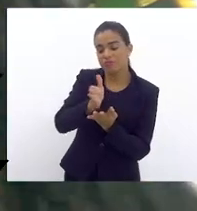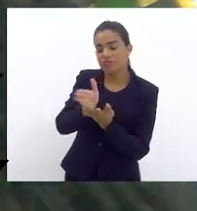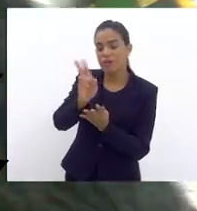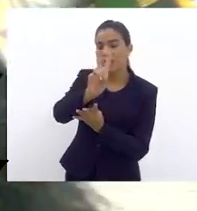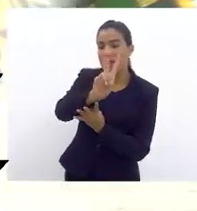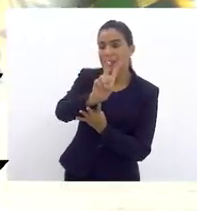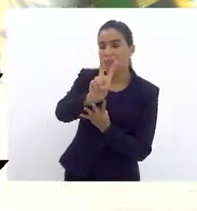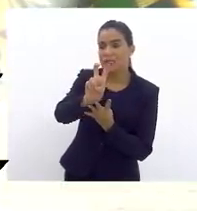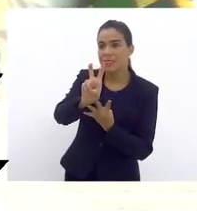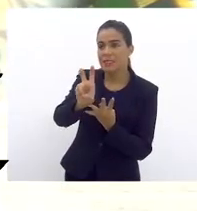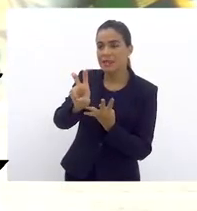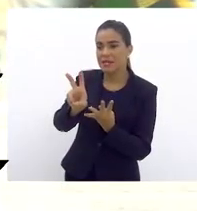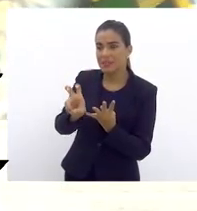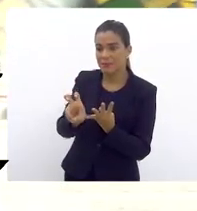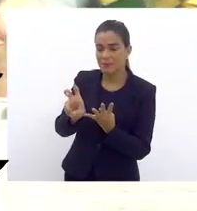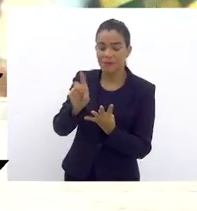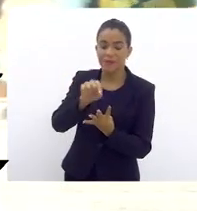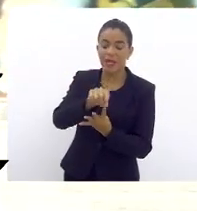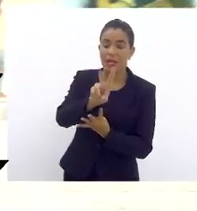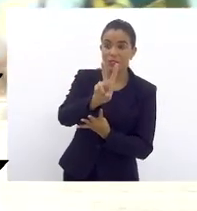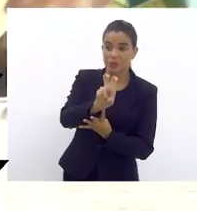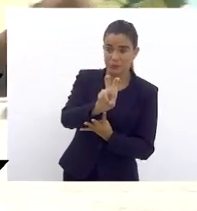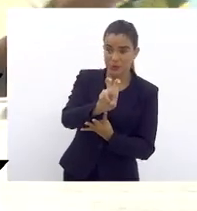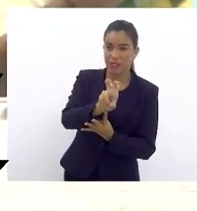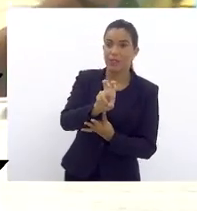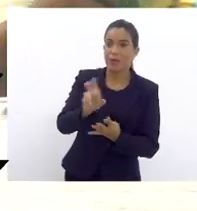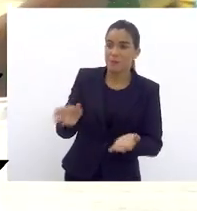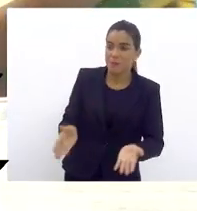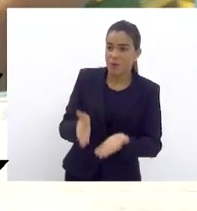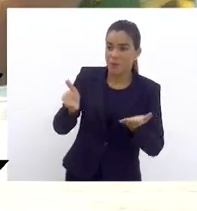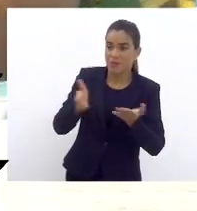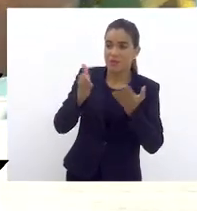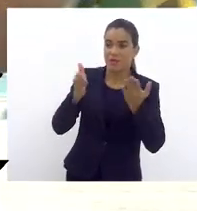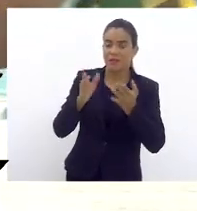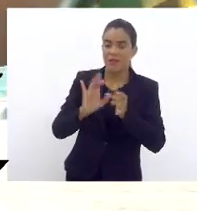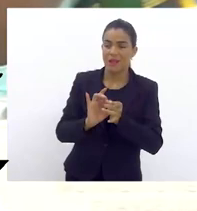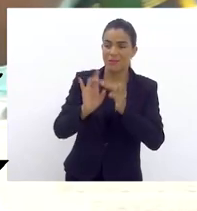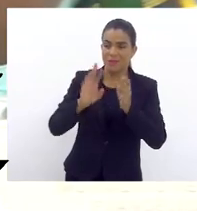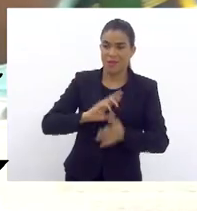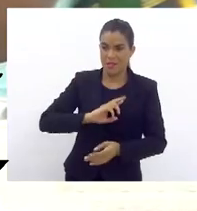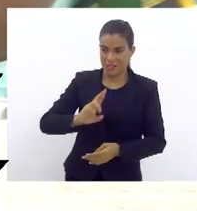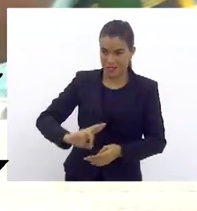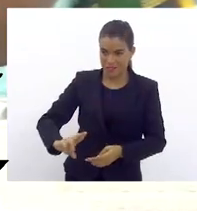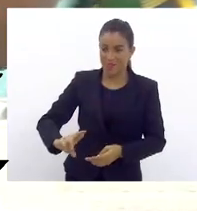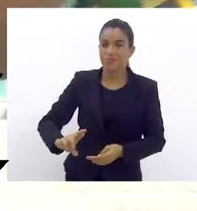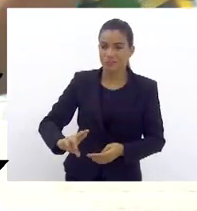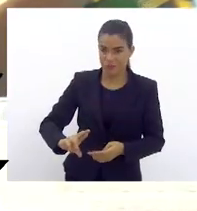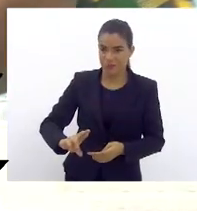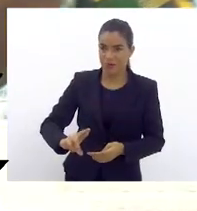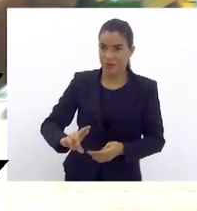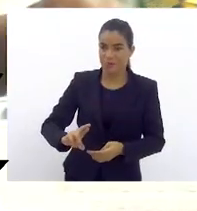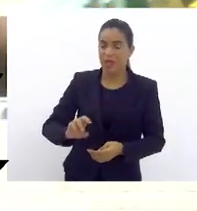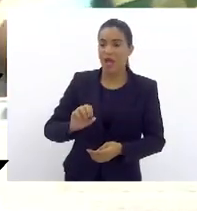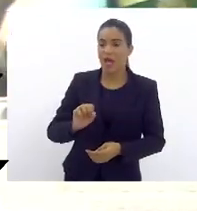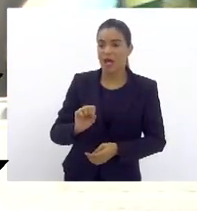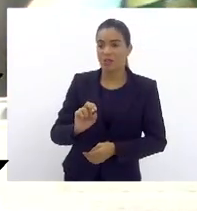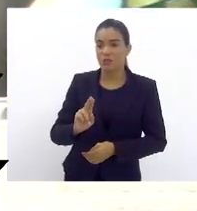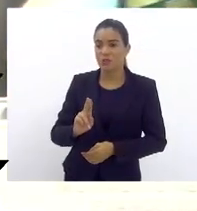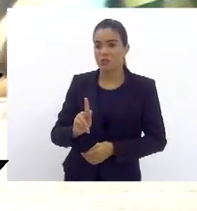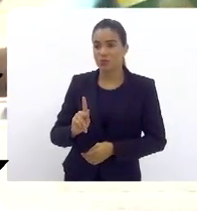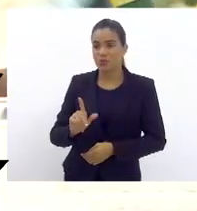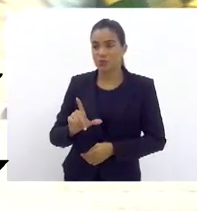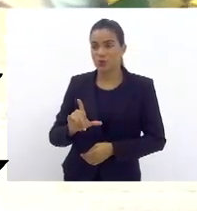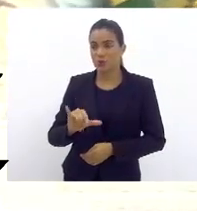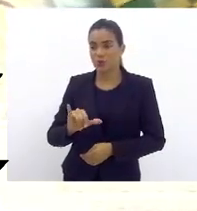temáticas então lá nós temos a superintendência de promoção da liberdade religiosa que é a suprir antiga